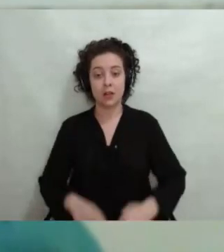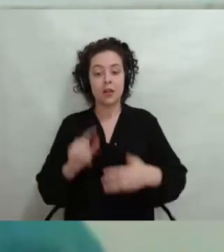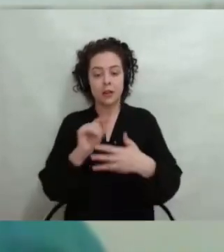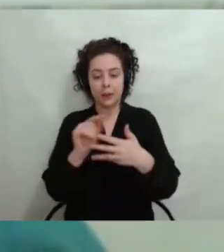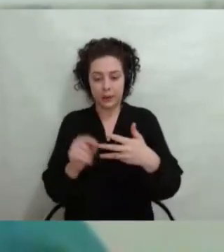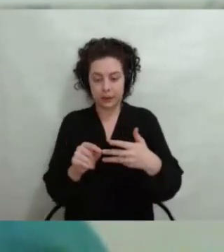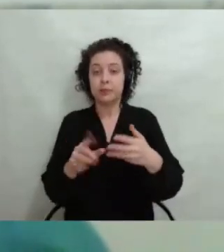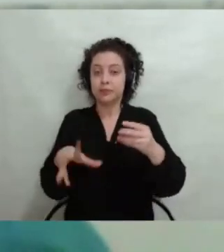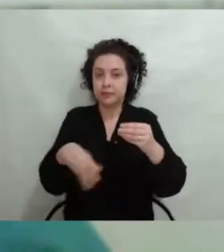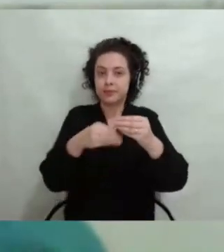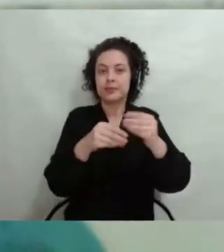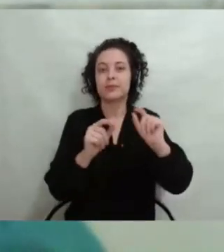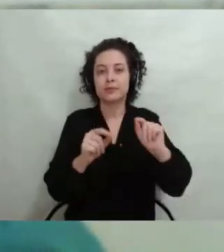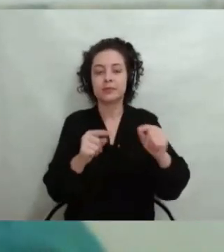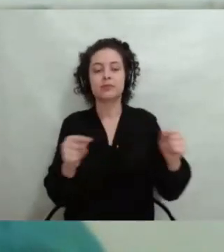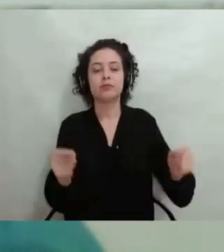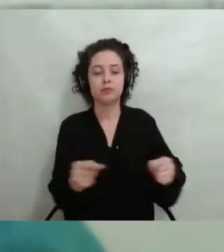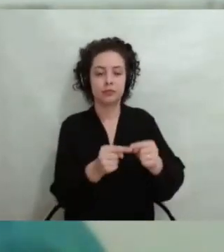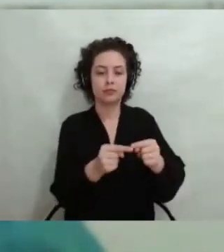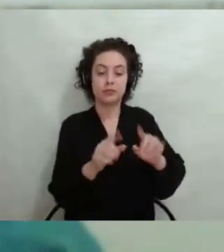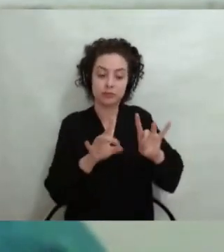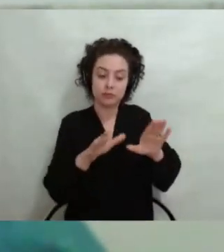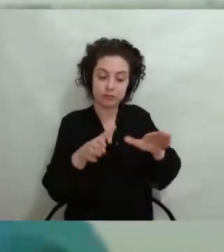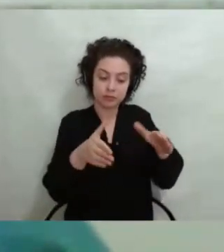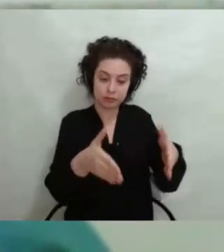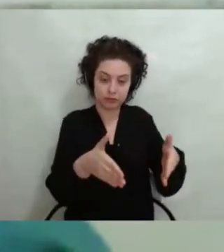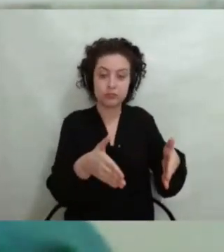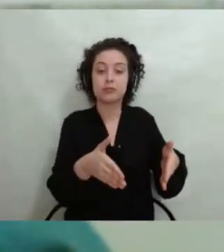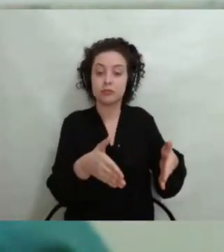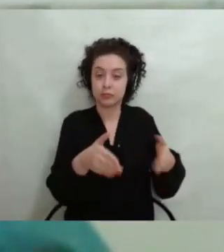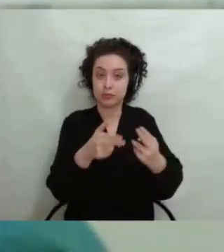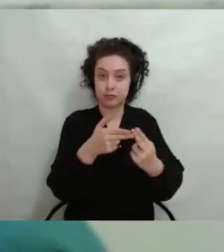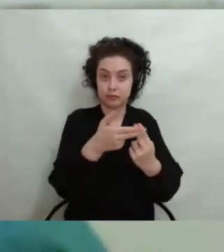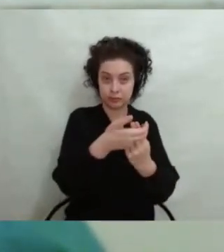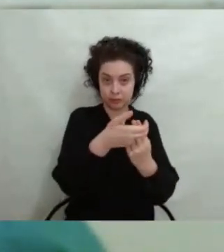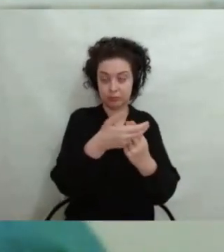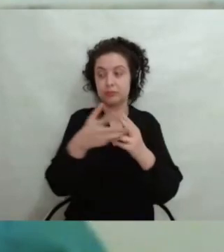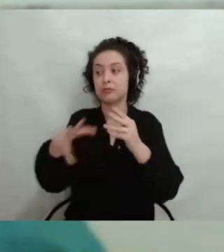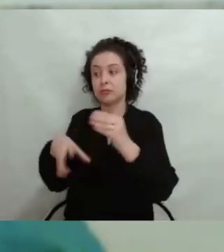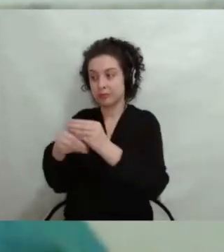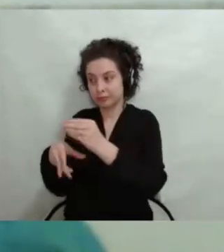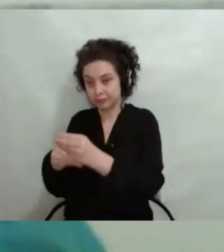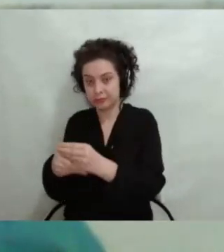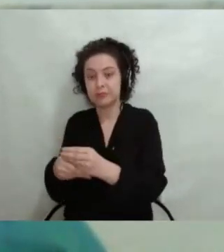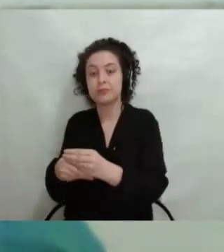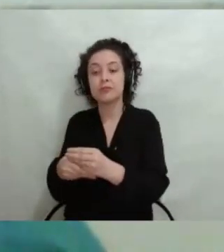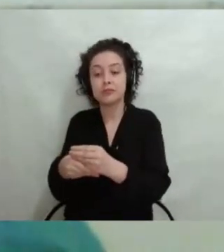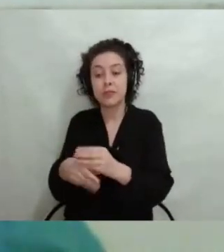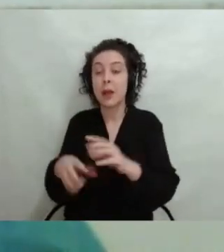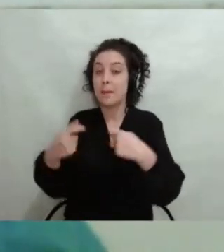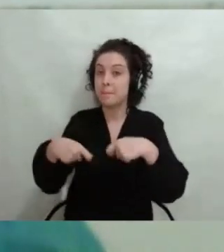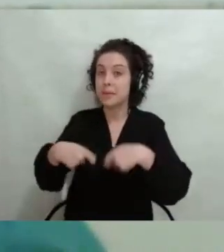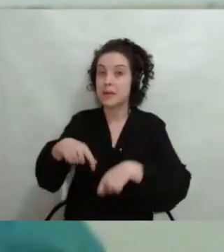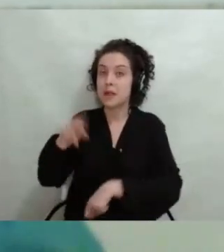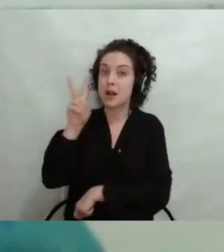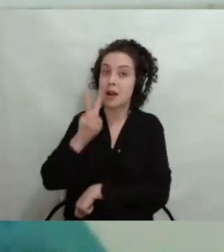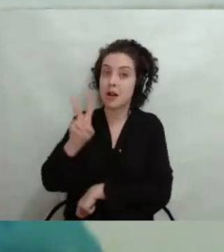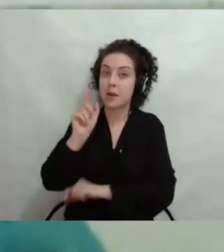tem a ver especificamente com o SUS, não podemos esquecer de